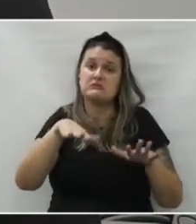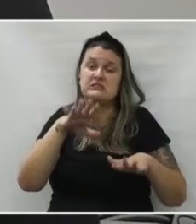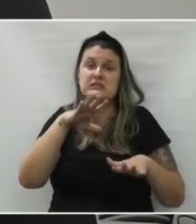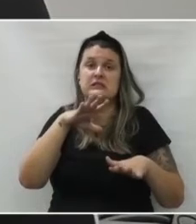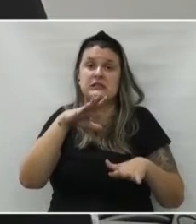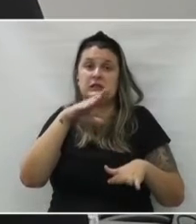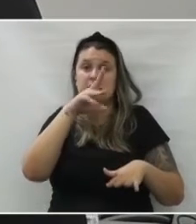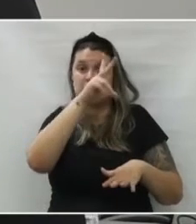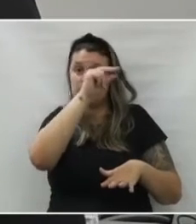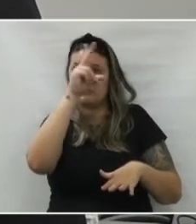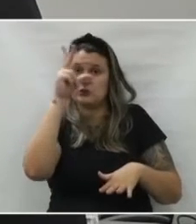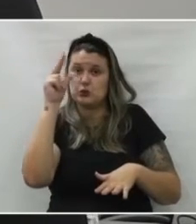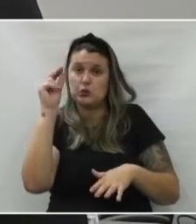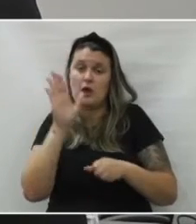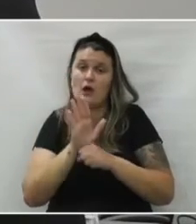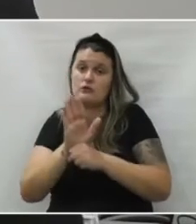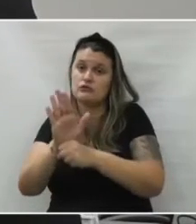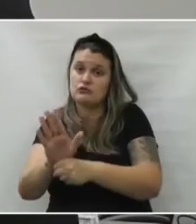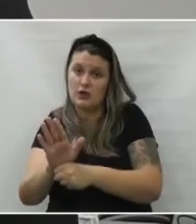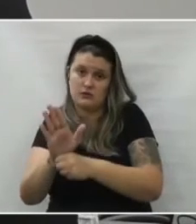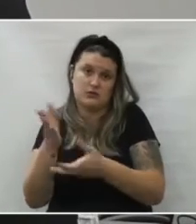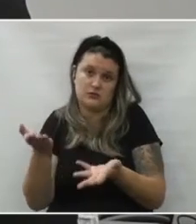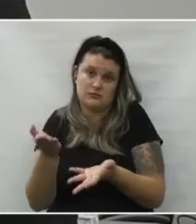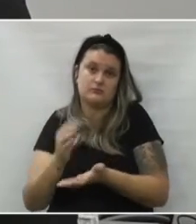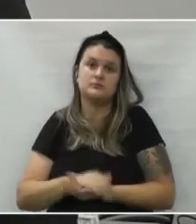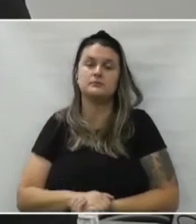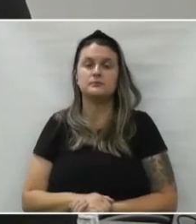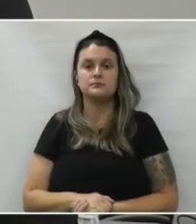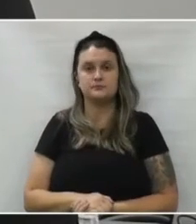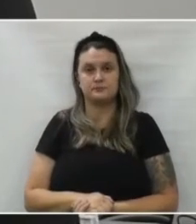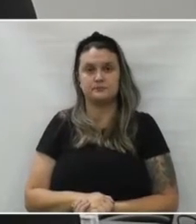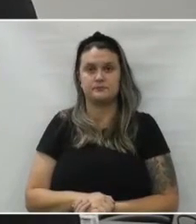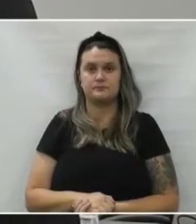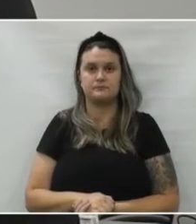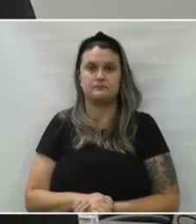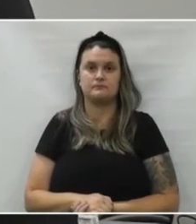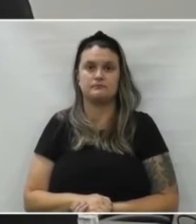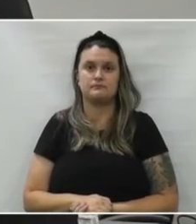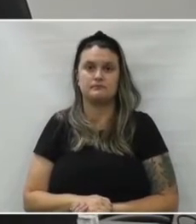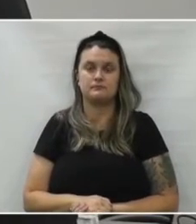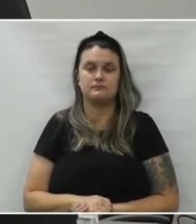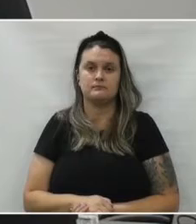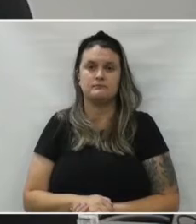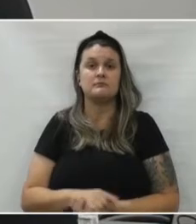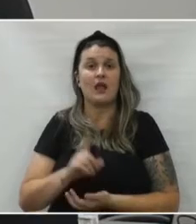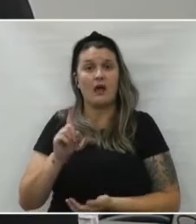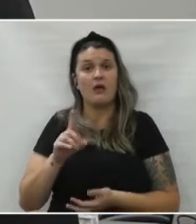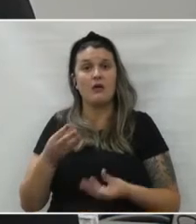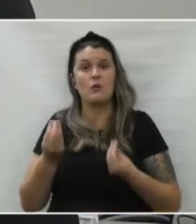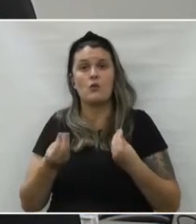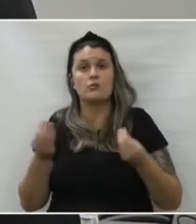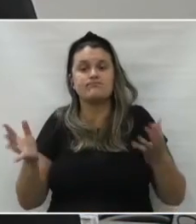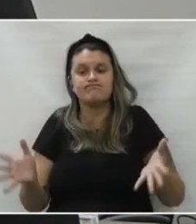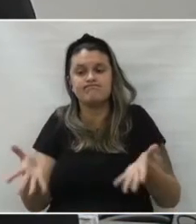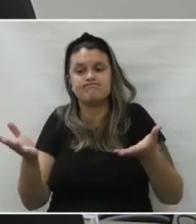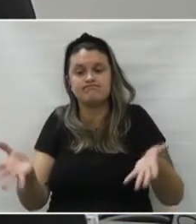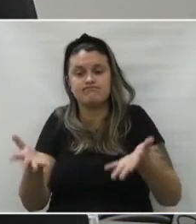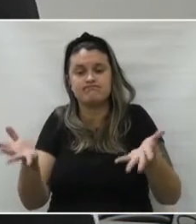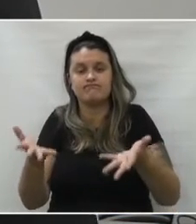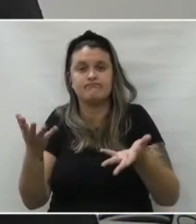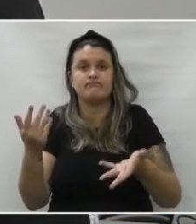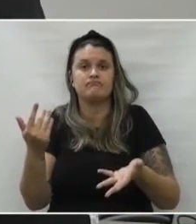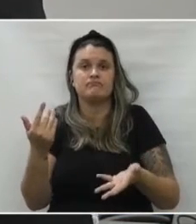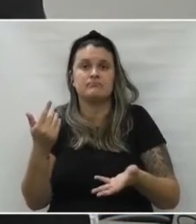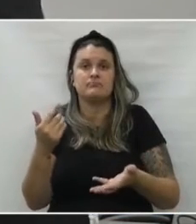do transporte coletivo, numa totalidade até dos dias. É uma questão de incentivar que não tenha